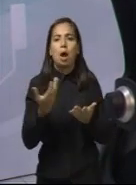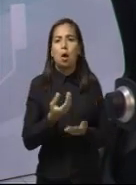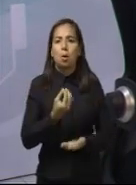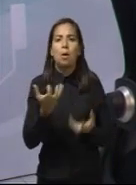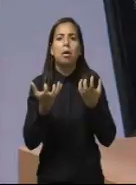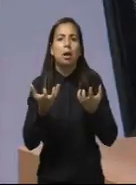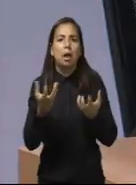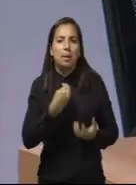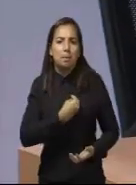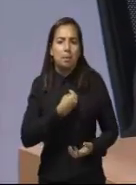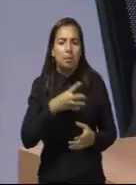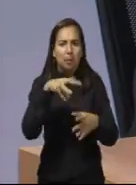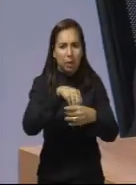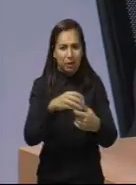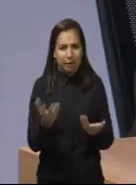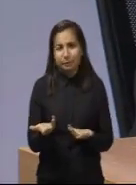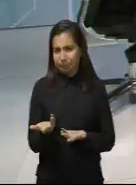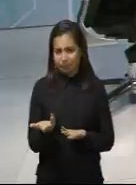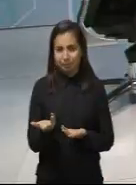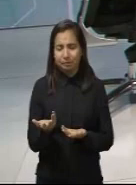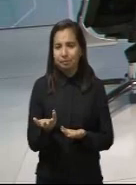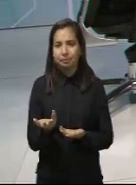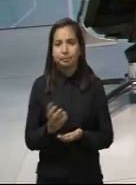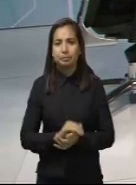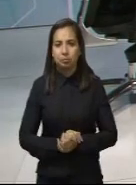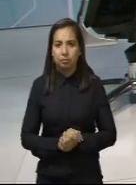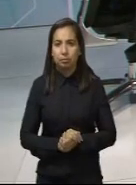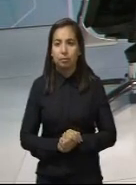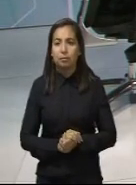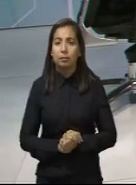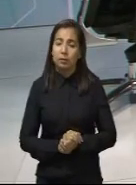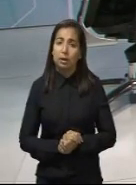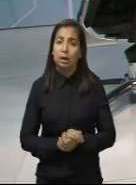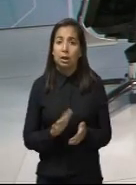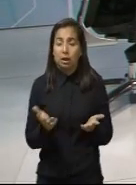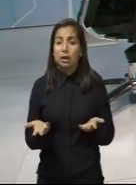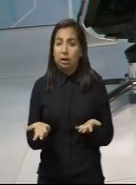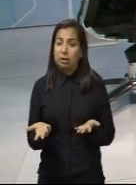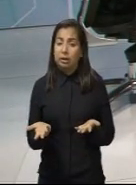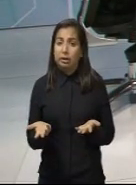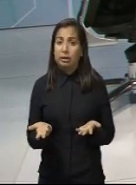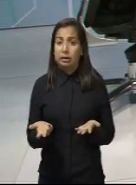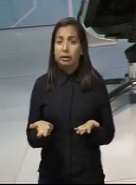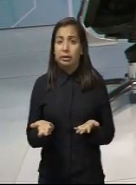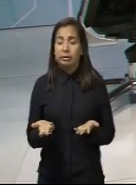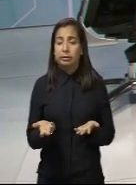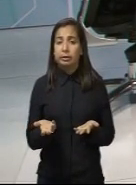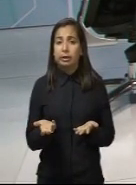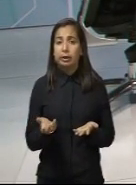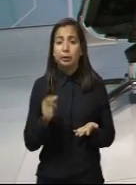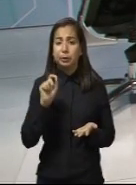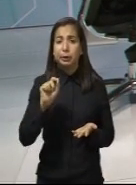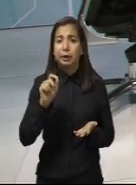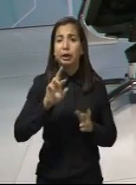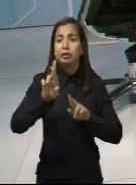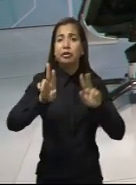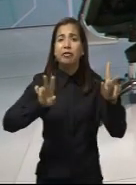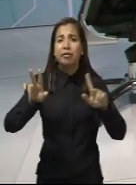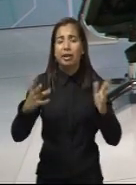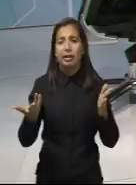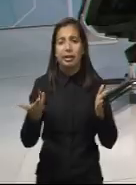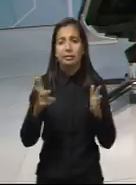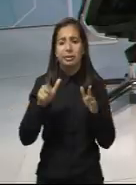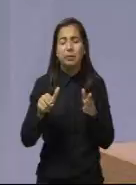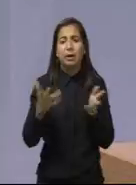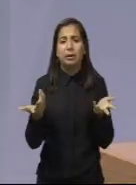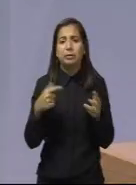um. Mas eu só queria só complementar. Essa Tem da tradição diferença, monarquista, eu sei né? que é